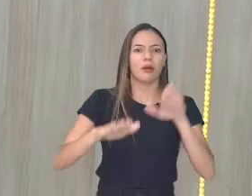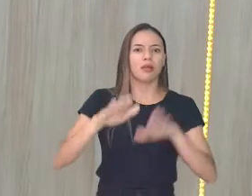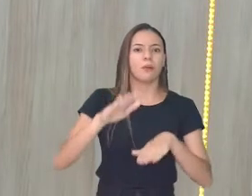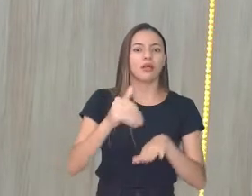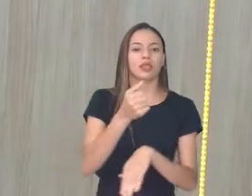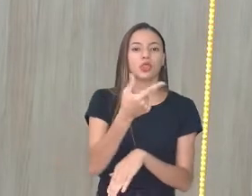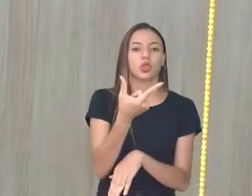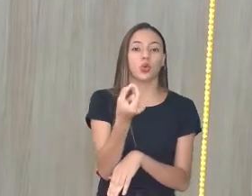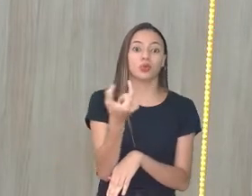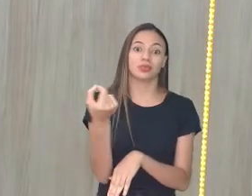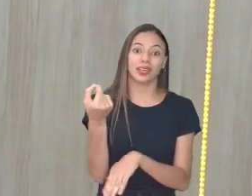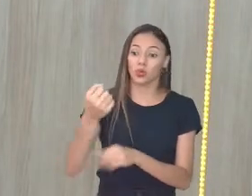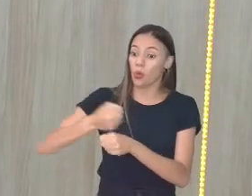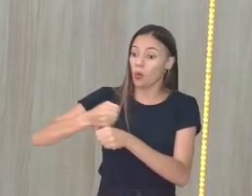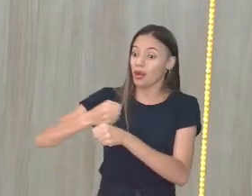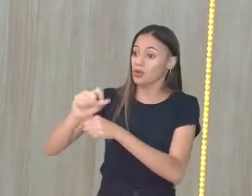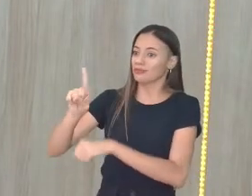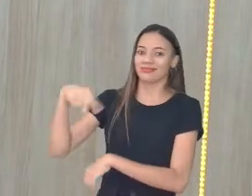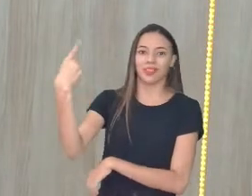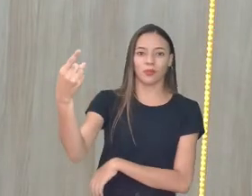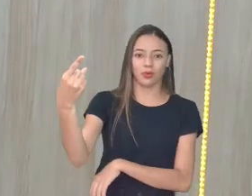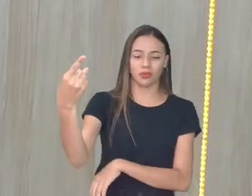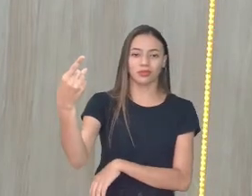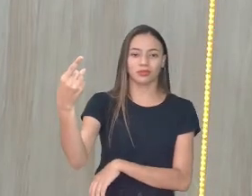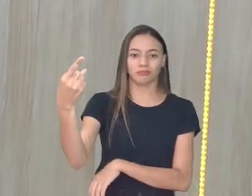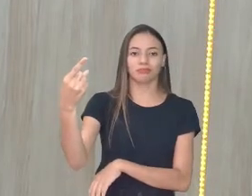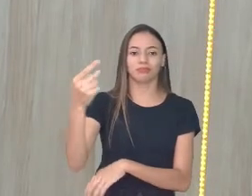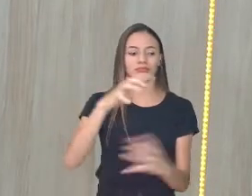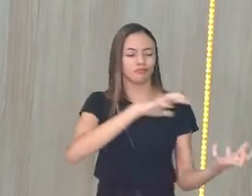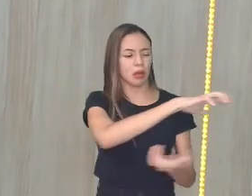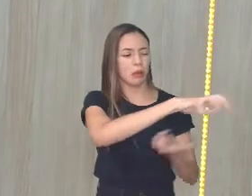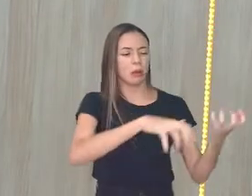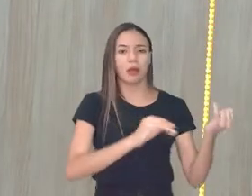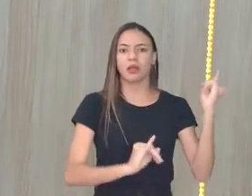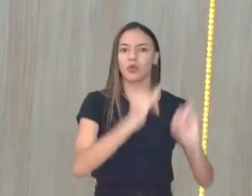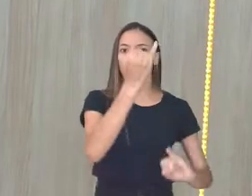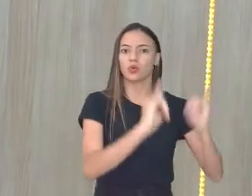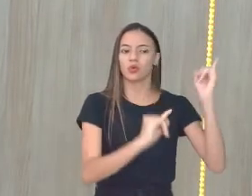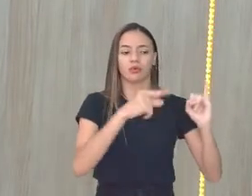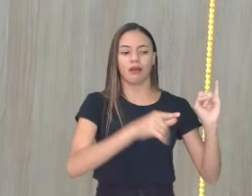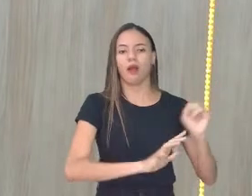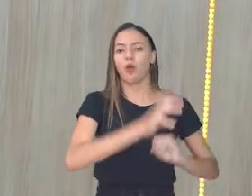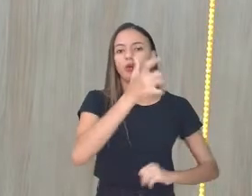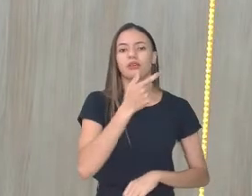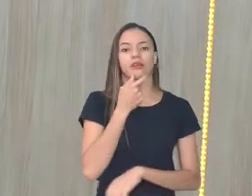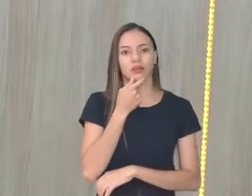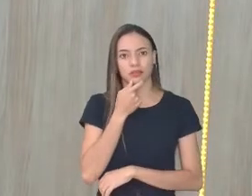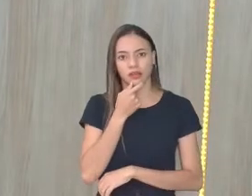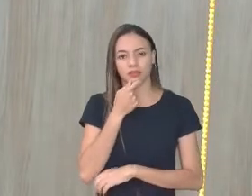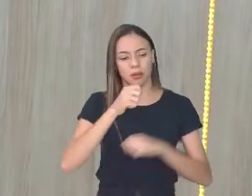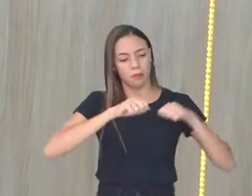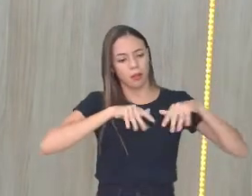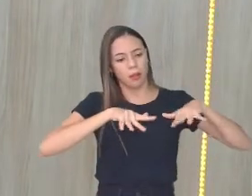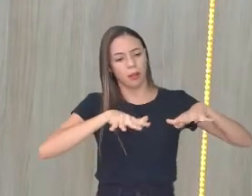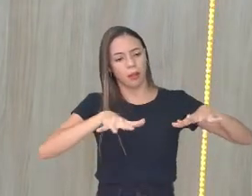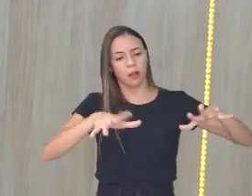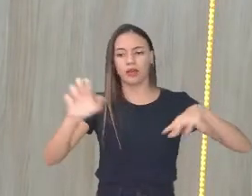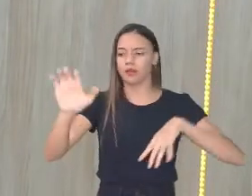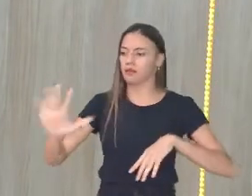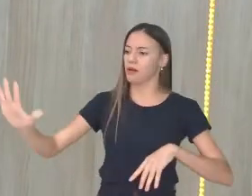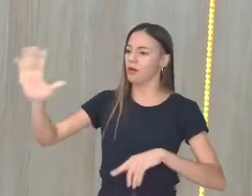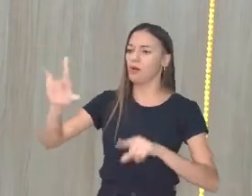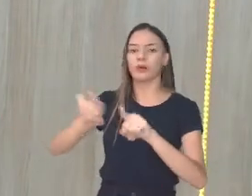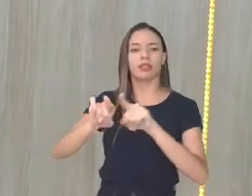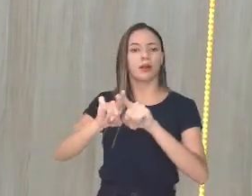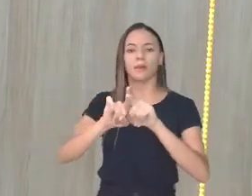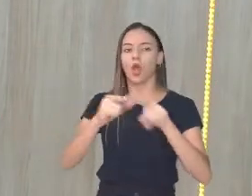anos depois, quase, né, da Revolução Industrial ocorrida na Inglaterra, né, e que se espalhou para a Europa e para o